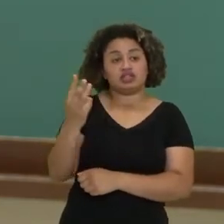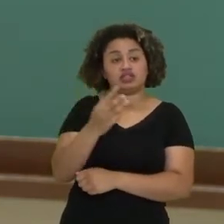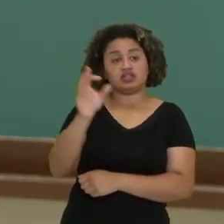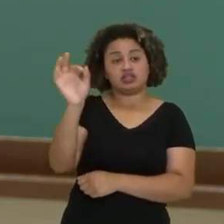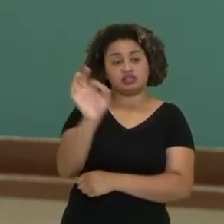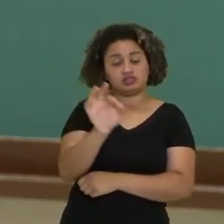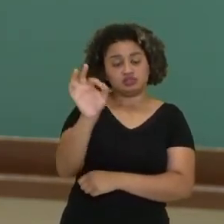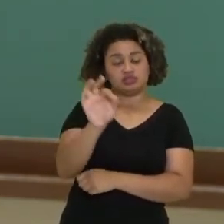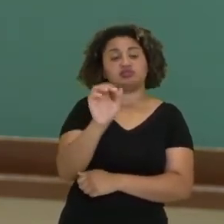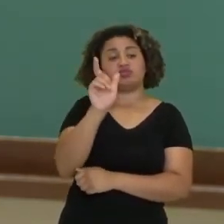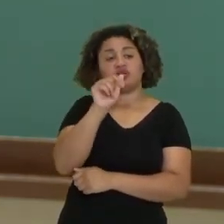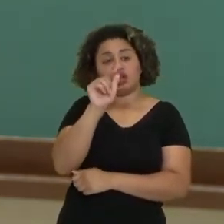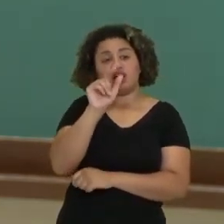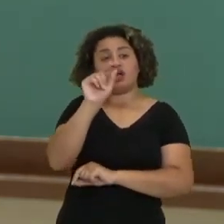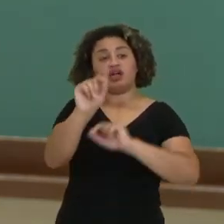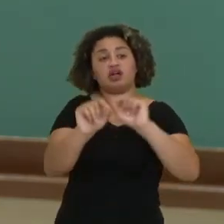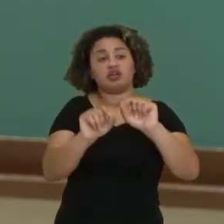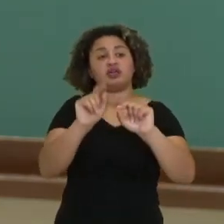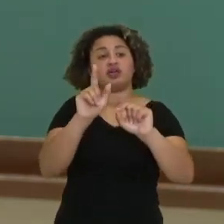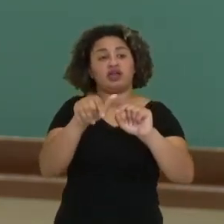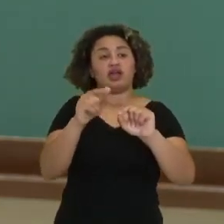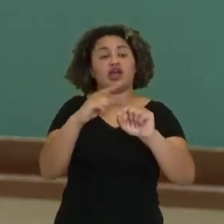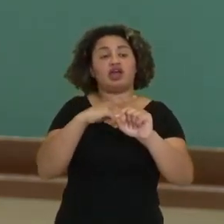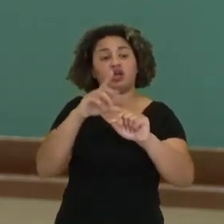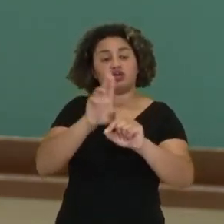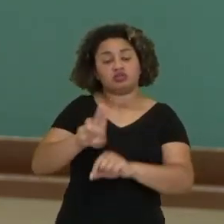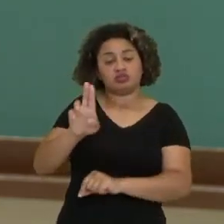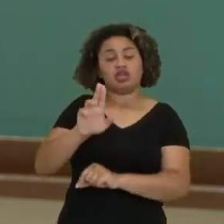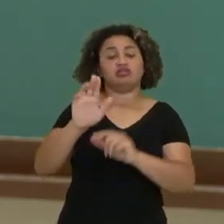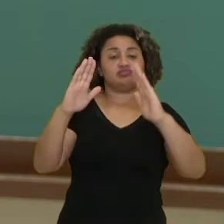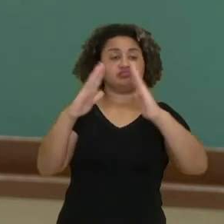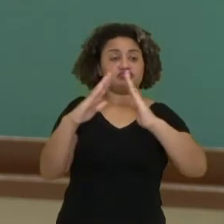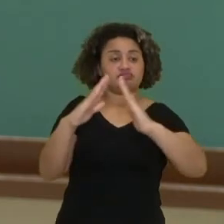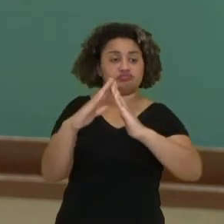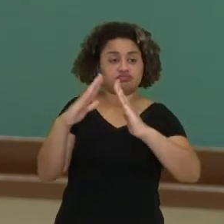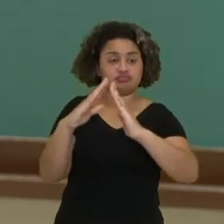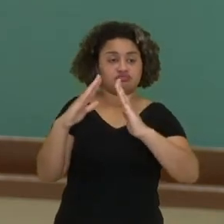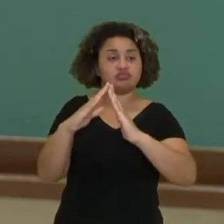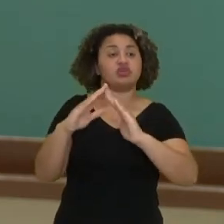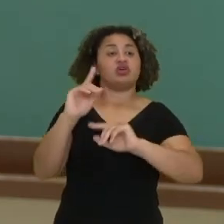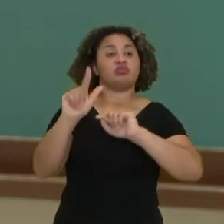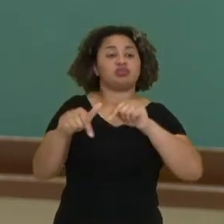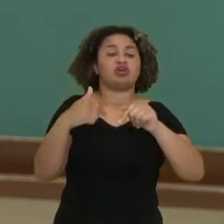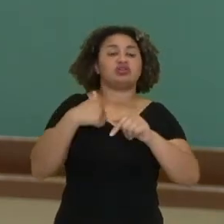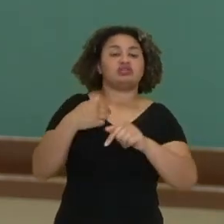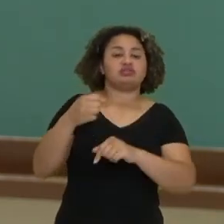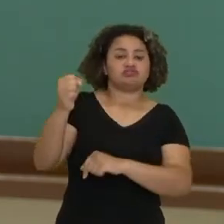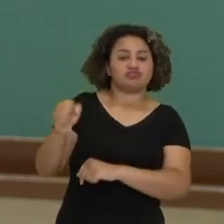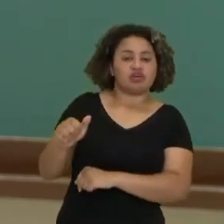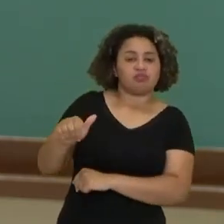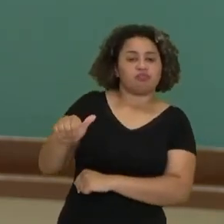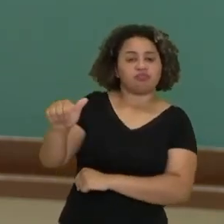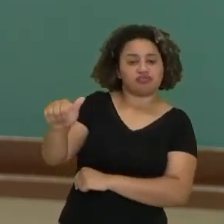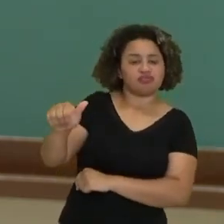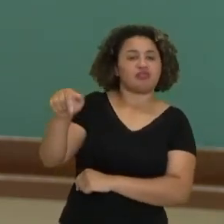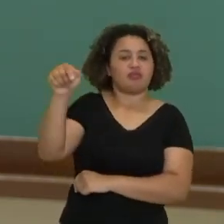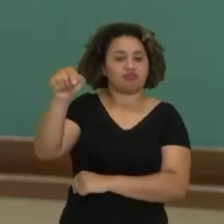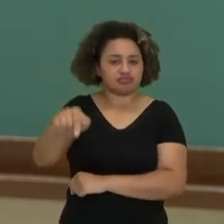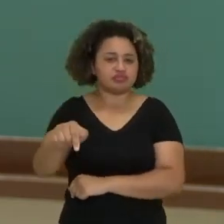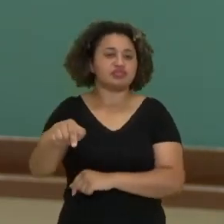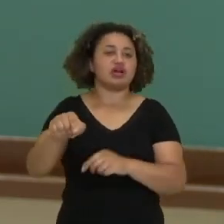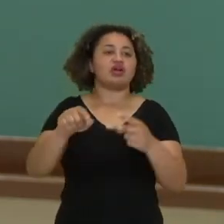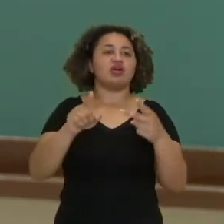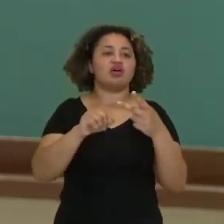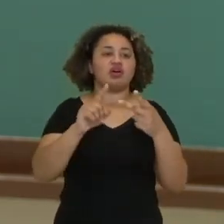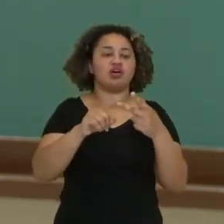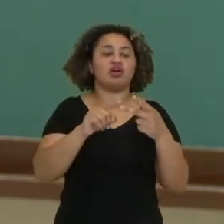33% das águas, elas são consumidas em uma residência pelo uso de descargas,